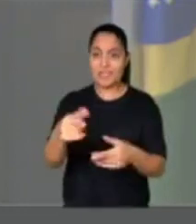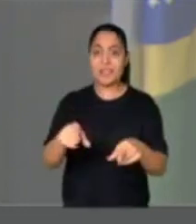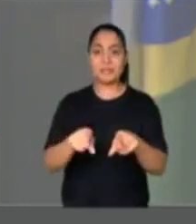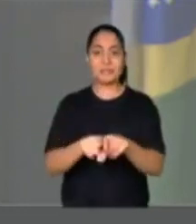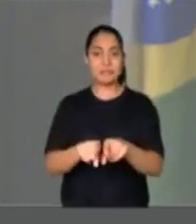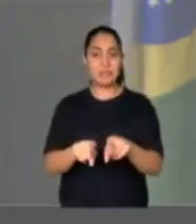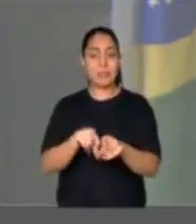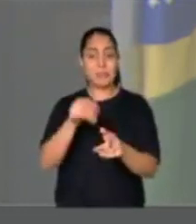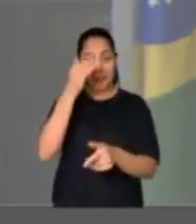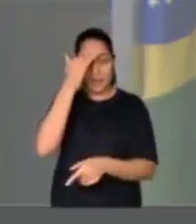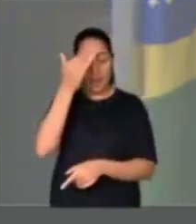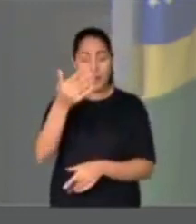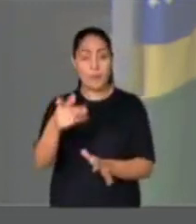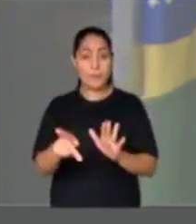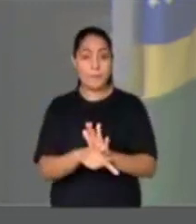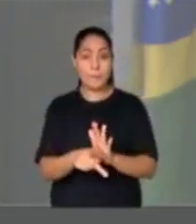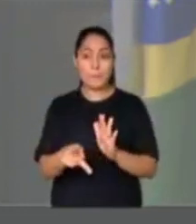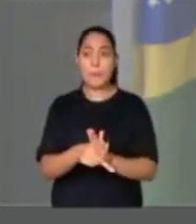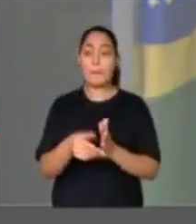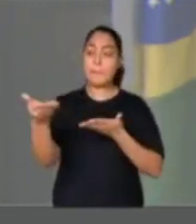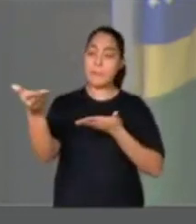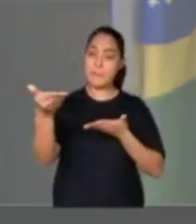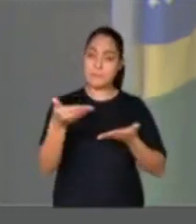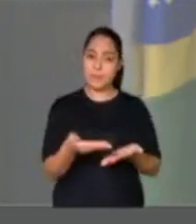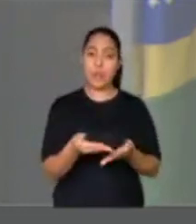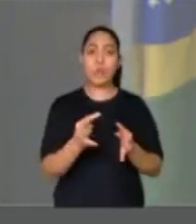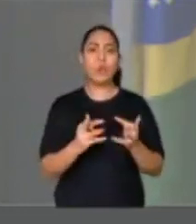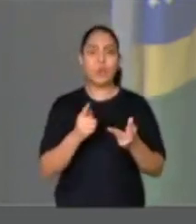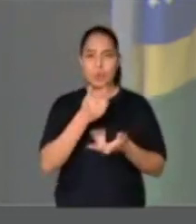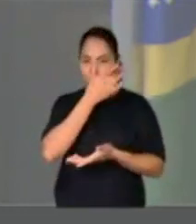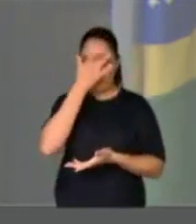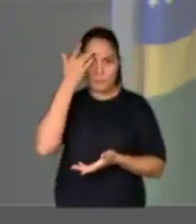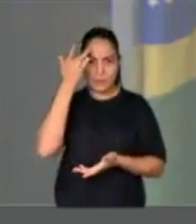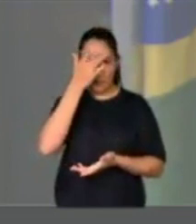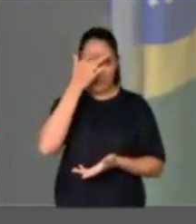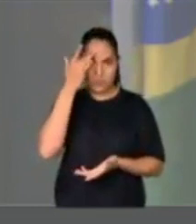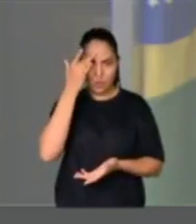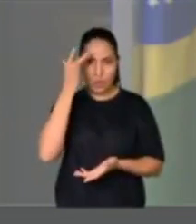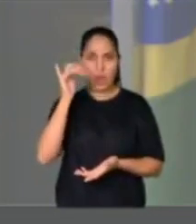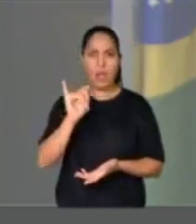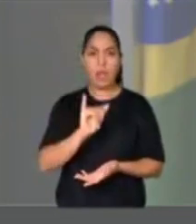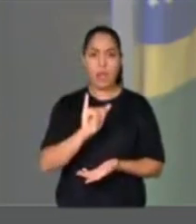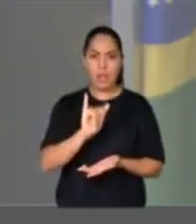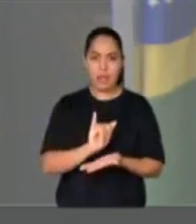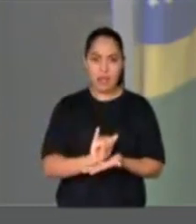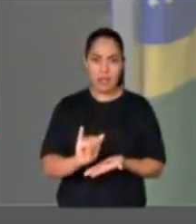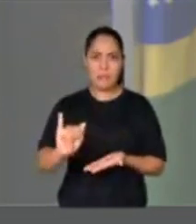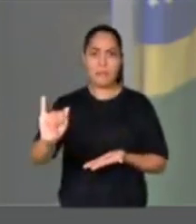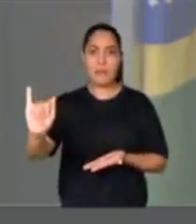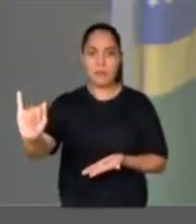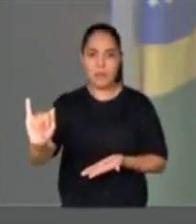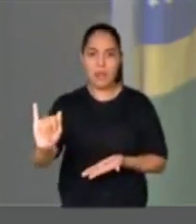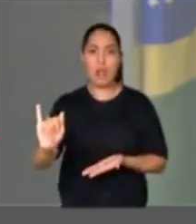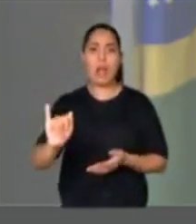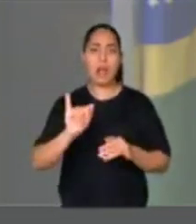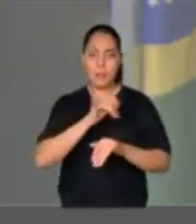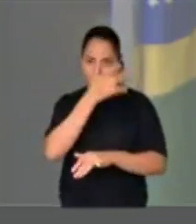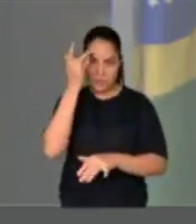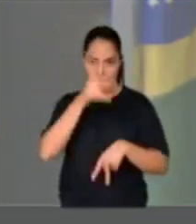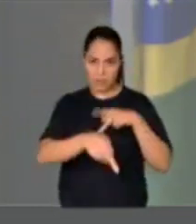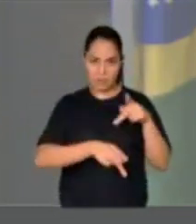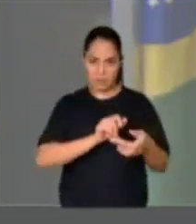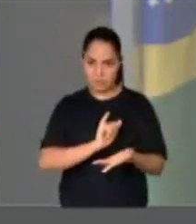agradeço também a recepção, né, que os imigrantes brasileiros tiveram no Japão. Foi muito bem citado aqui pelo nosso representante